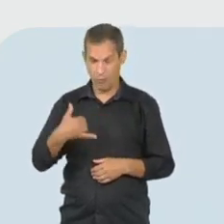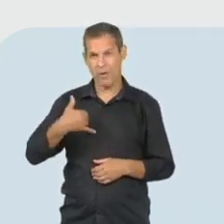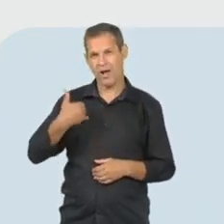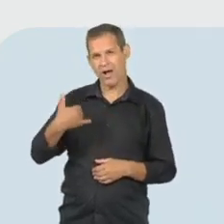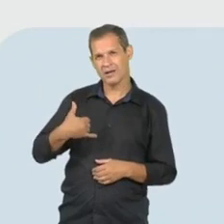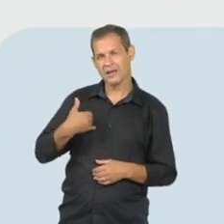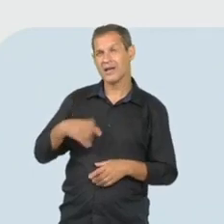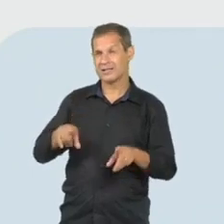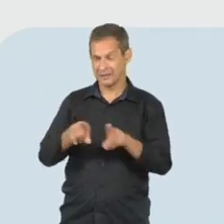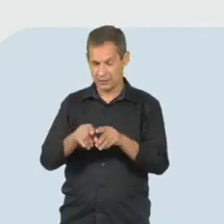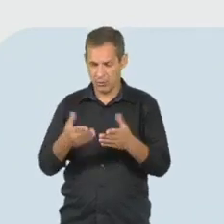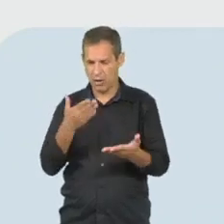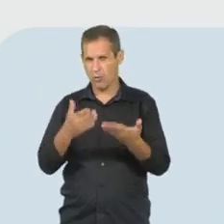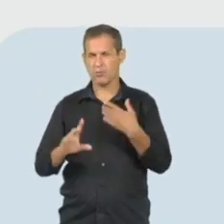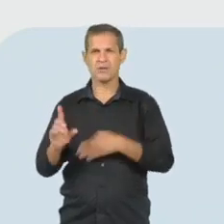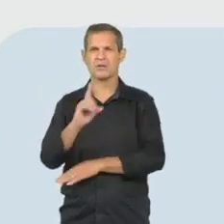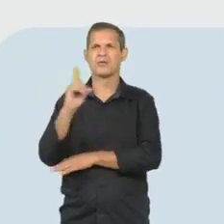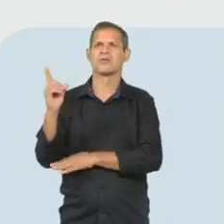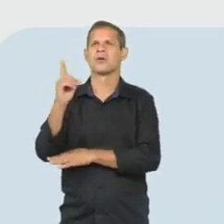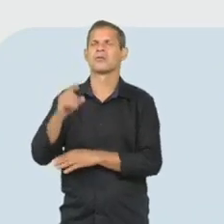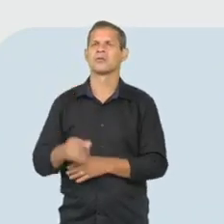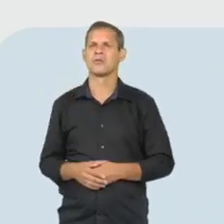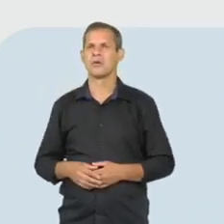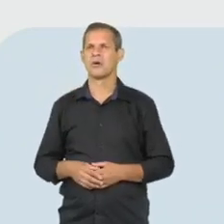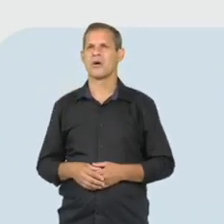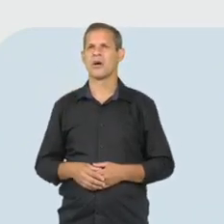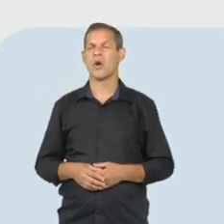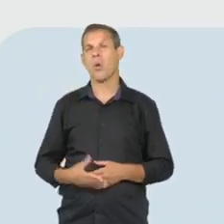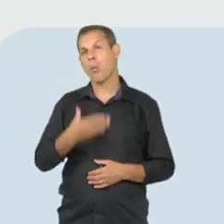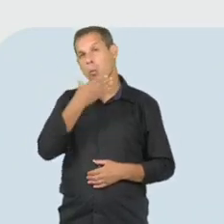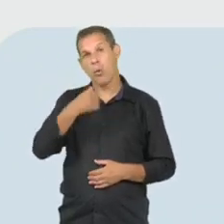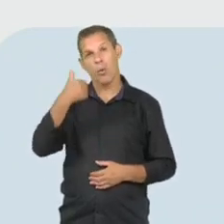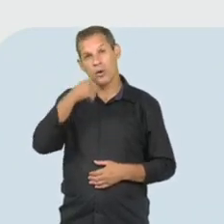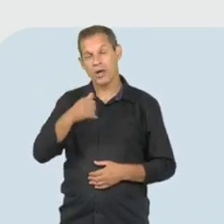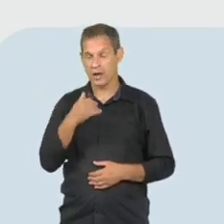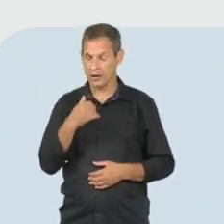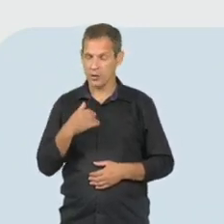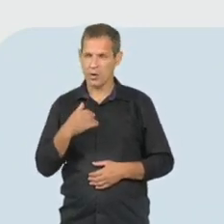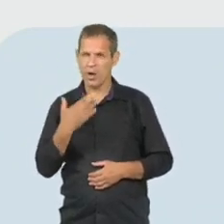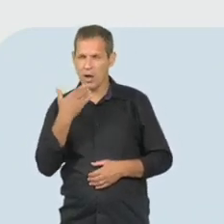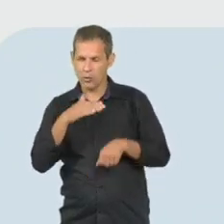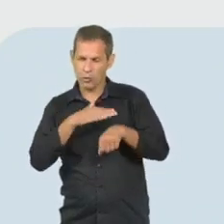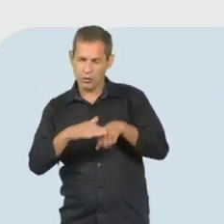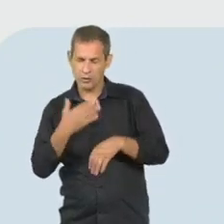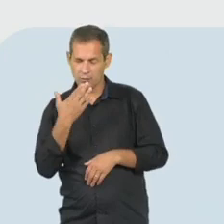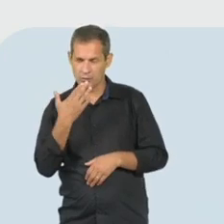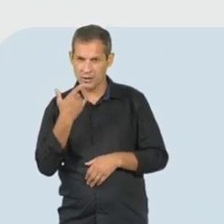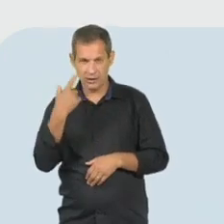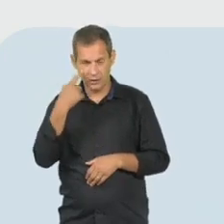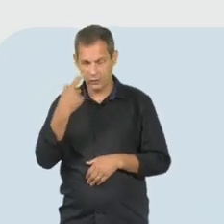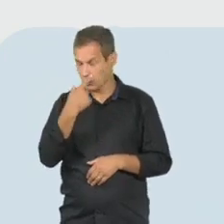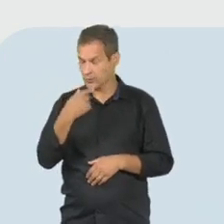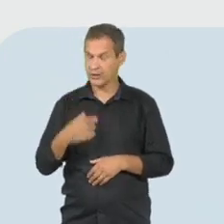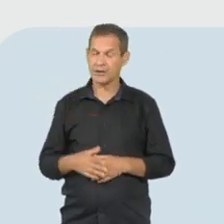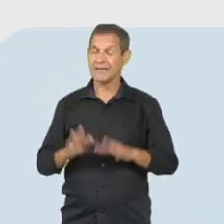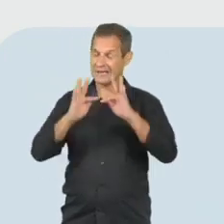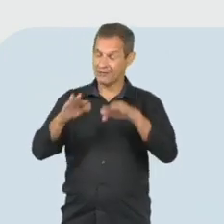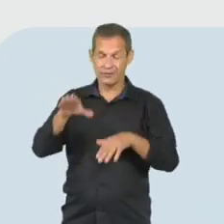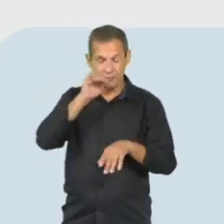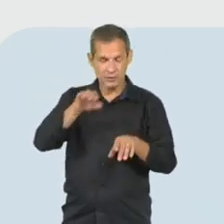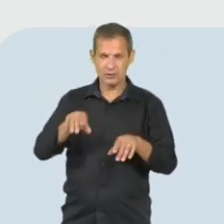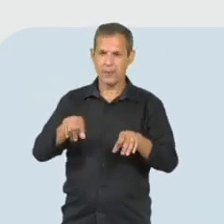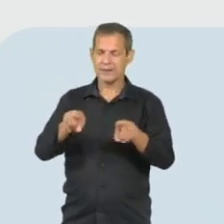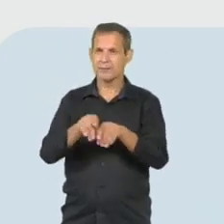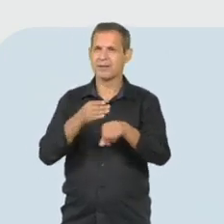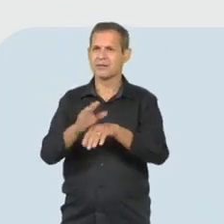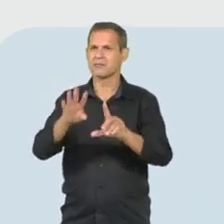idade, tem o peso, a altura, sexo, cor dos olhos, cor da pele e a satisfação aqui dos funcionários. Então, ela tem acesso a